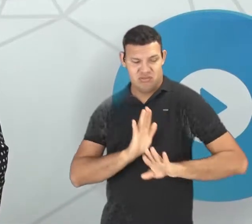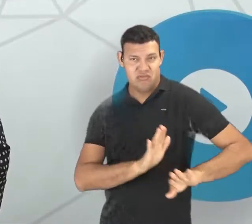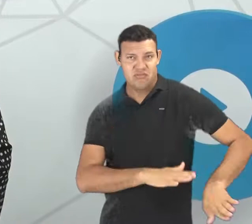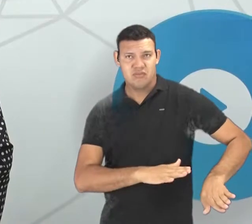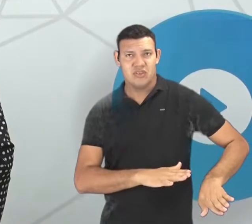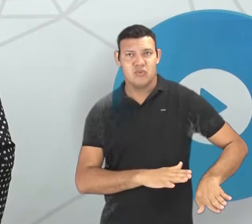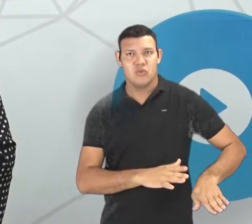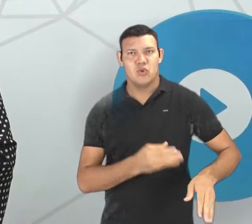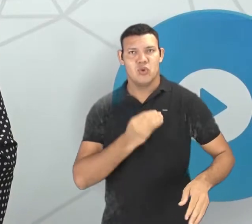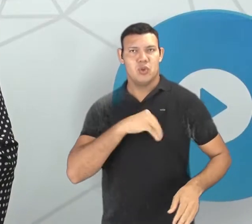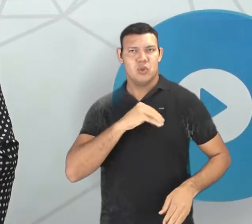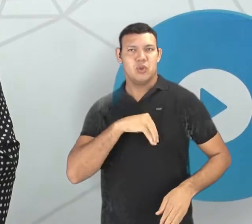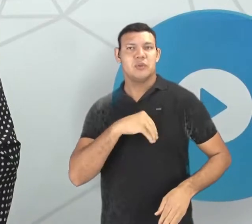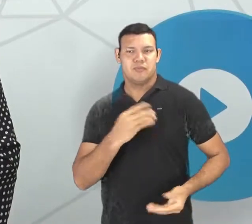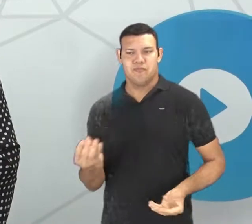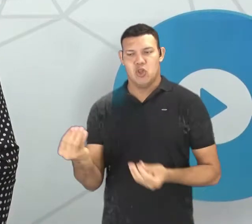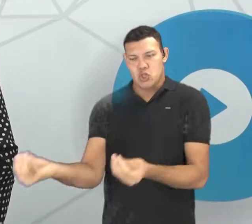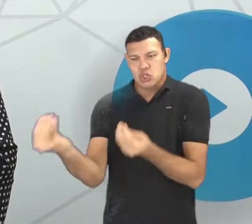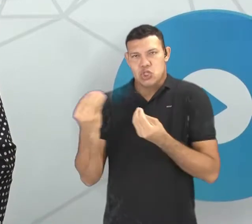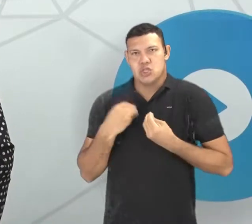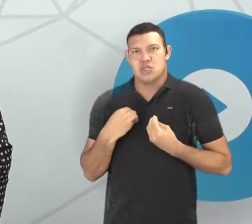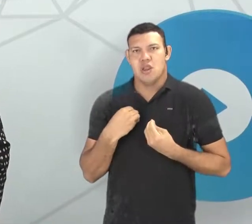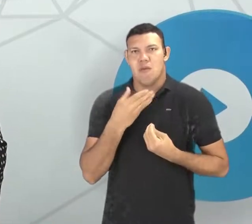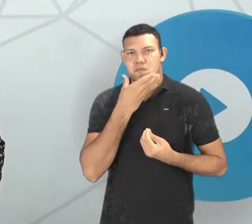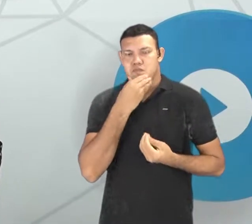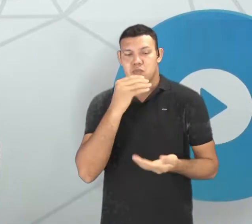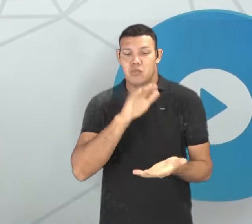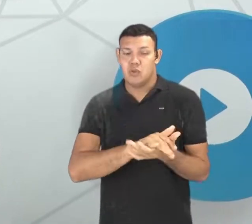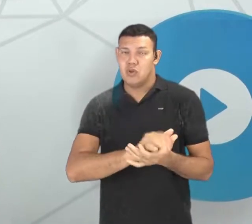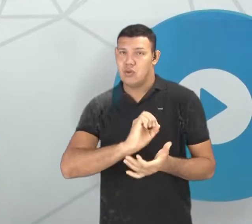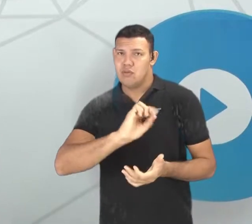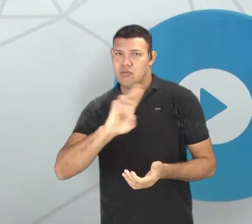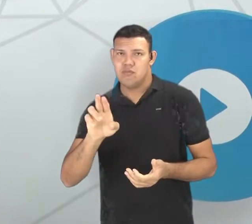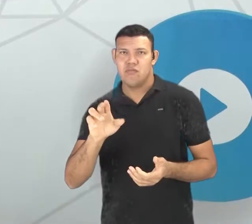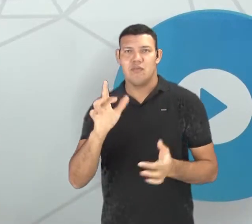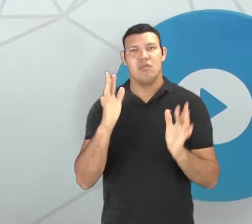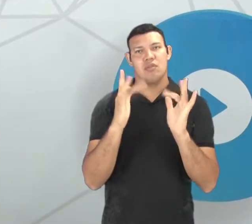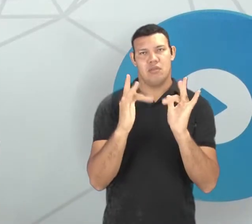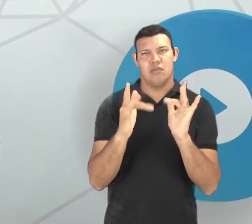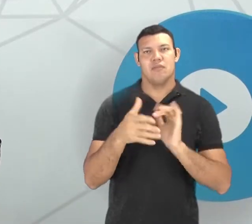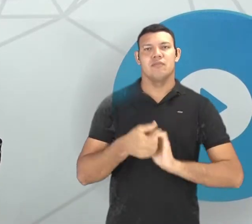do seu patrimônio, imóveis.